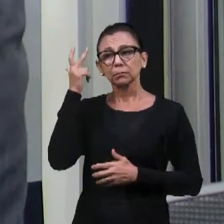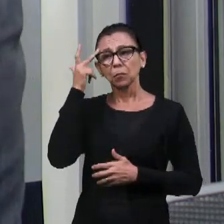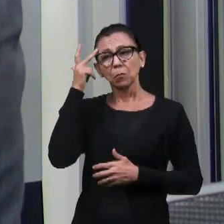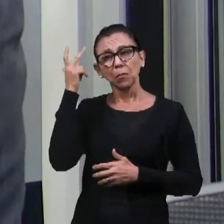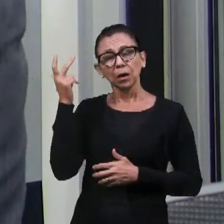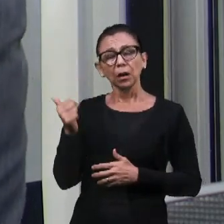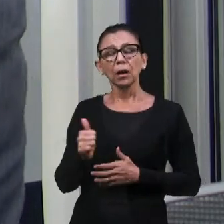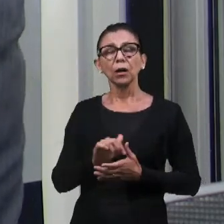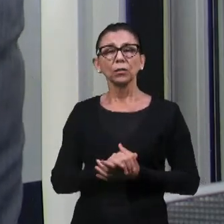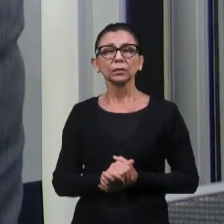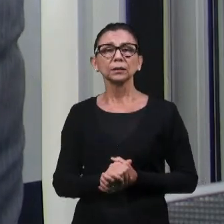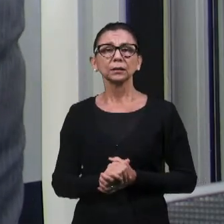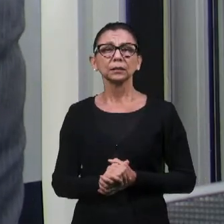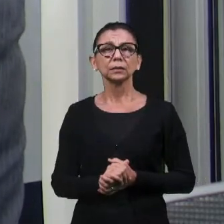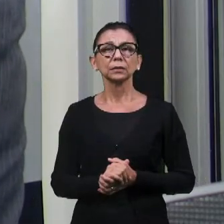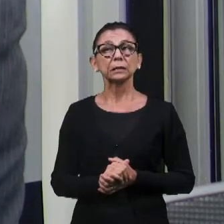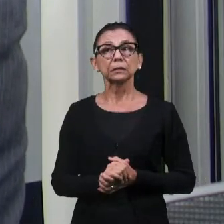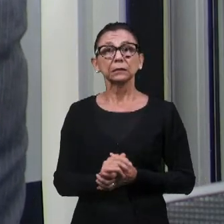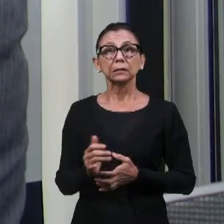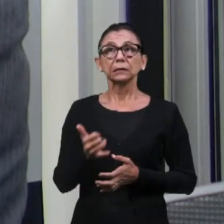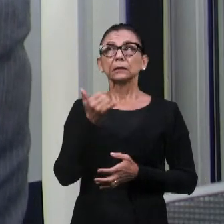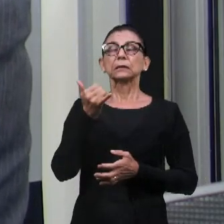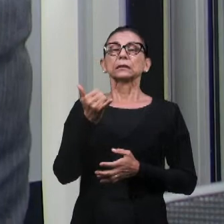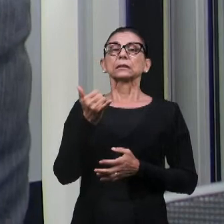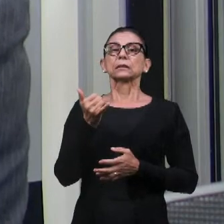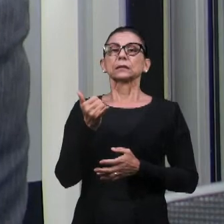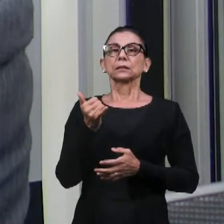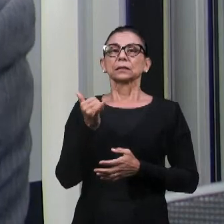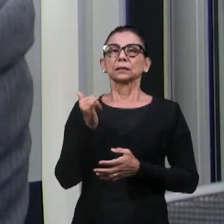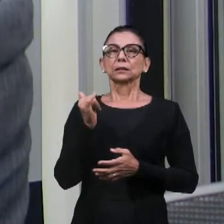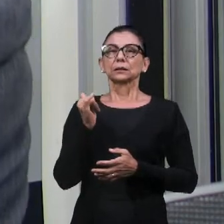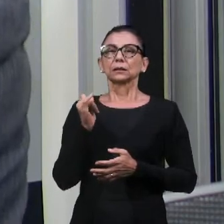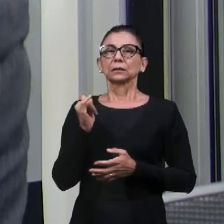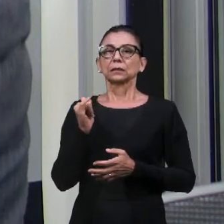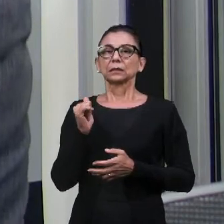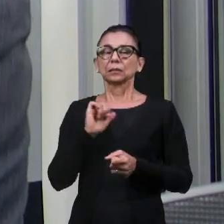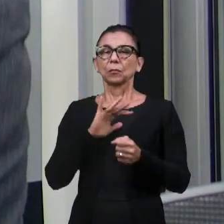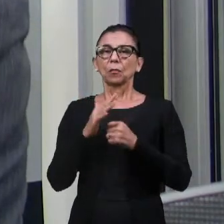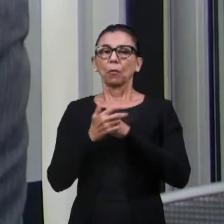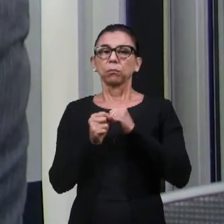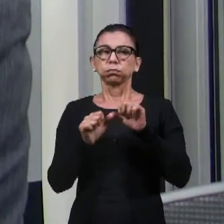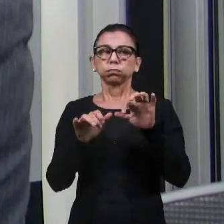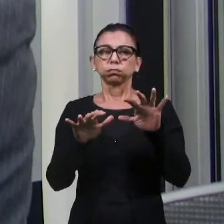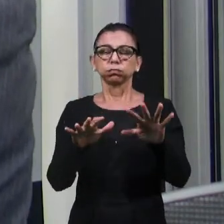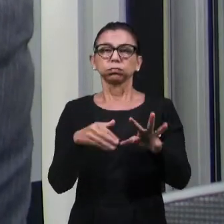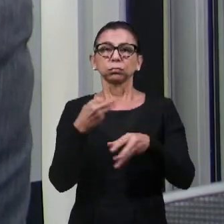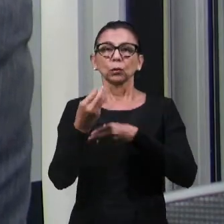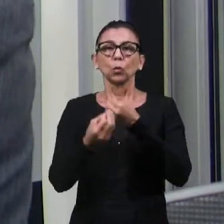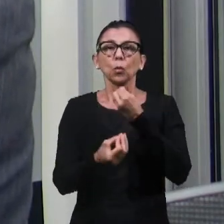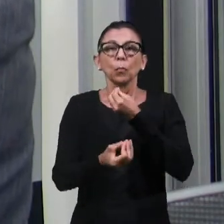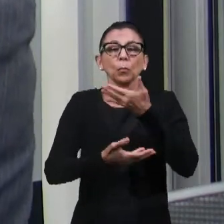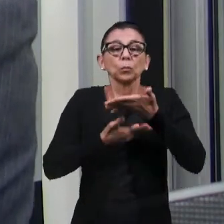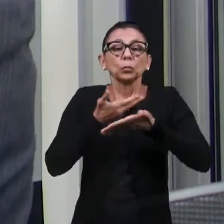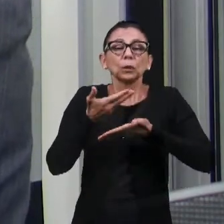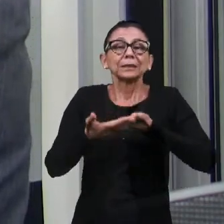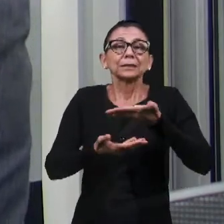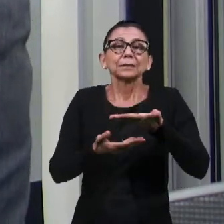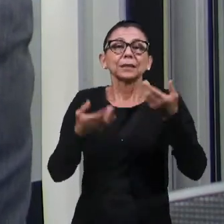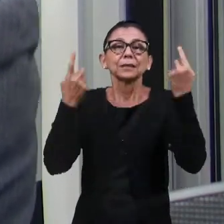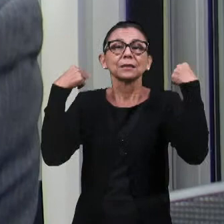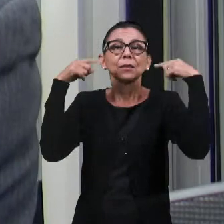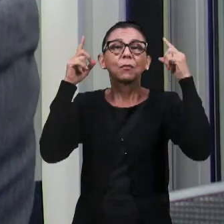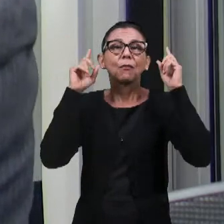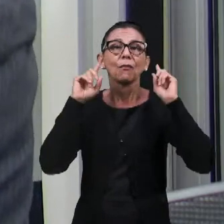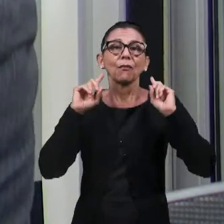desta pandemia e a necessidade da assistência à ovelha, ela realmente